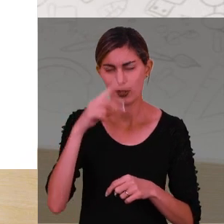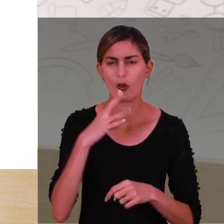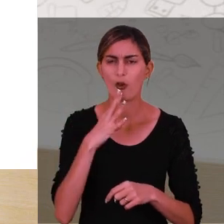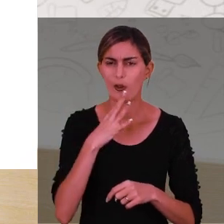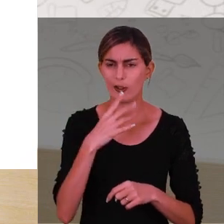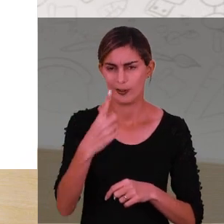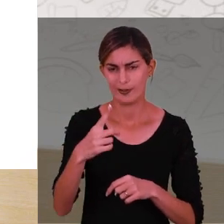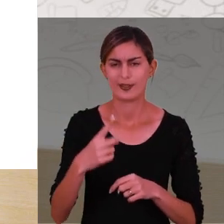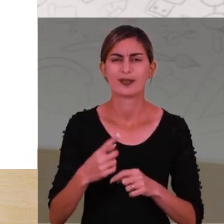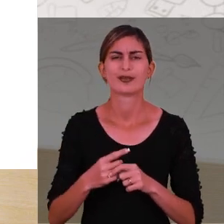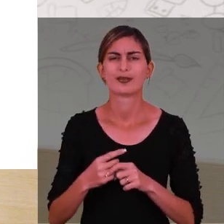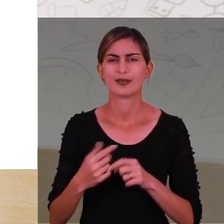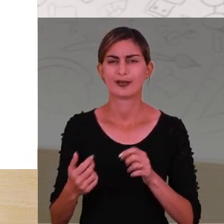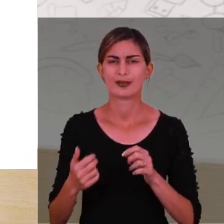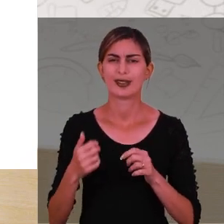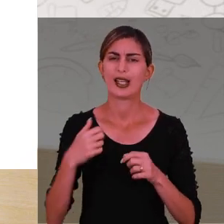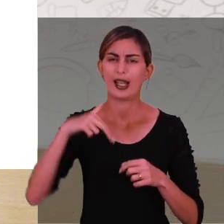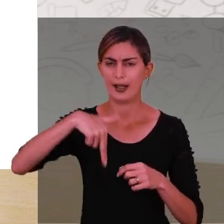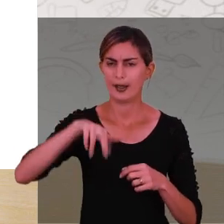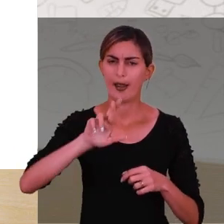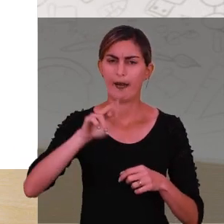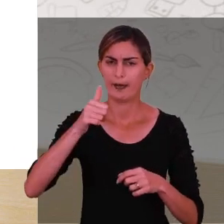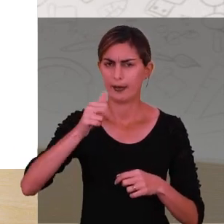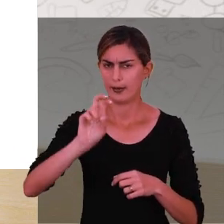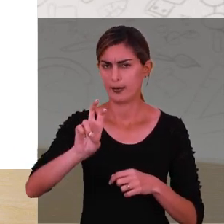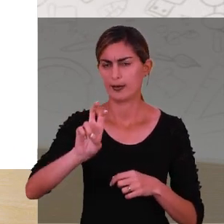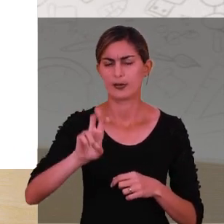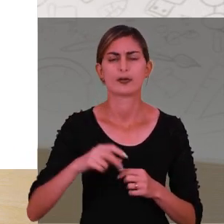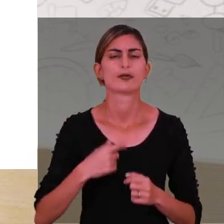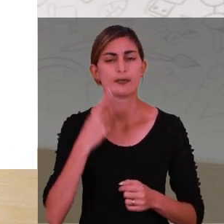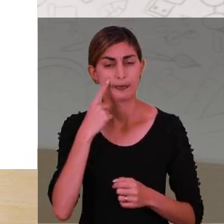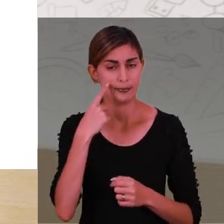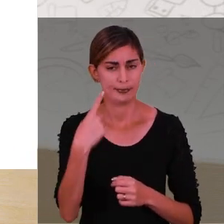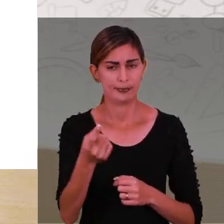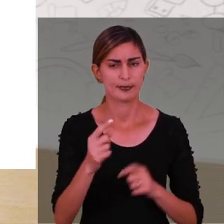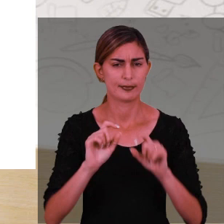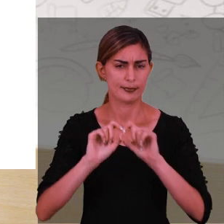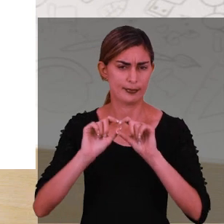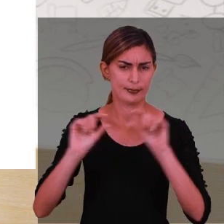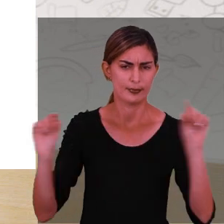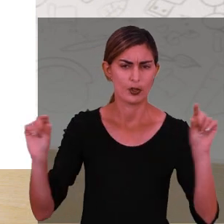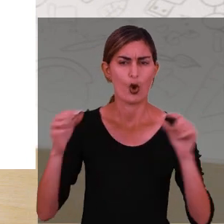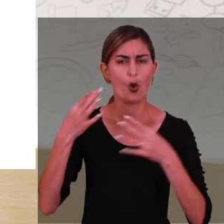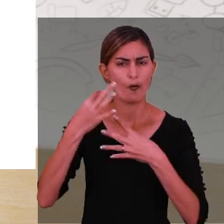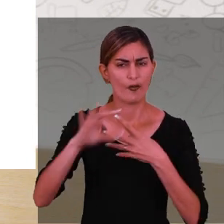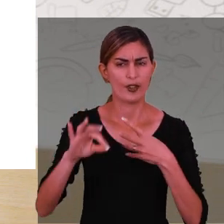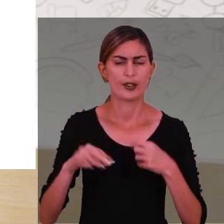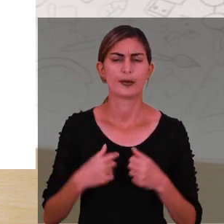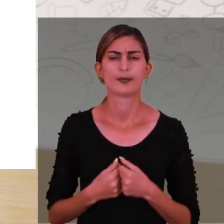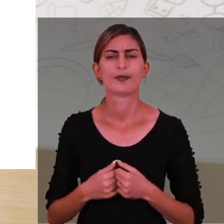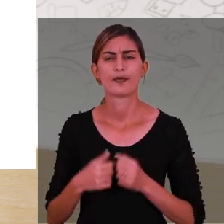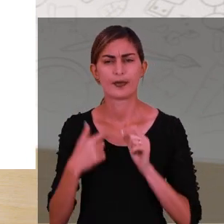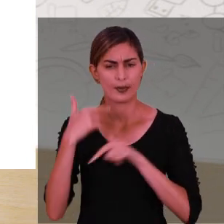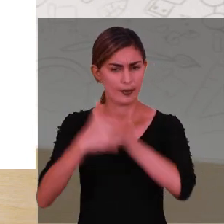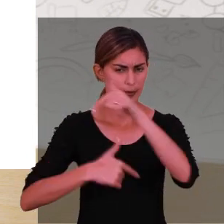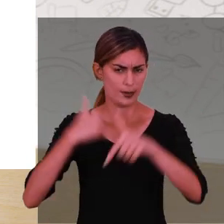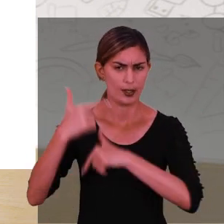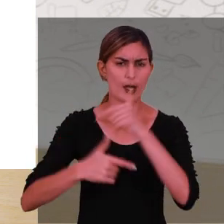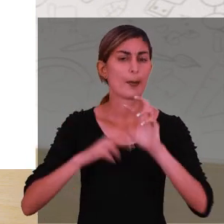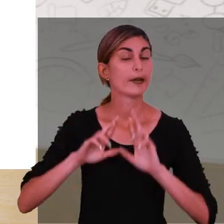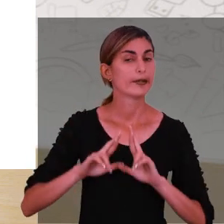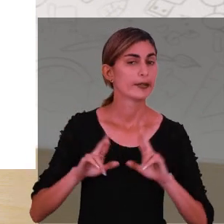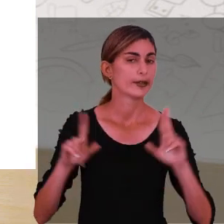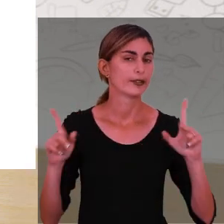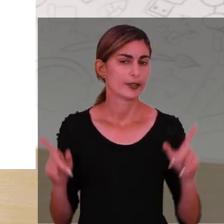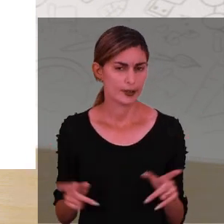você, constante no anexo 3 da NR15. Então, que você possa conferir em tela, esse trabalho